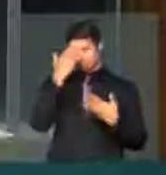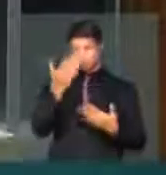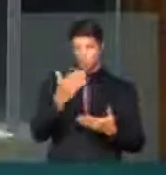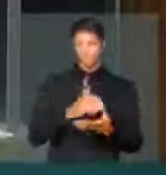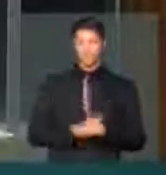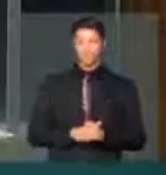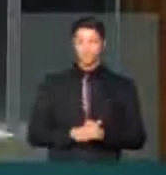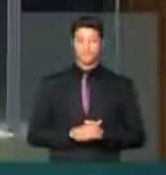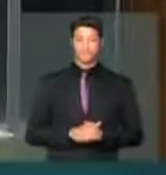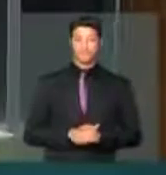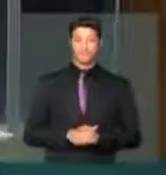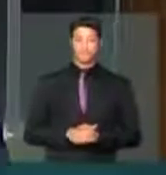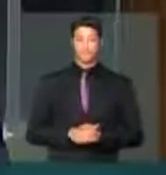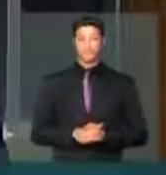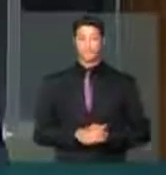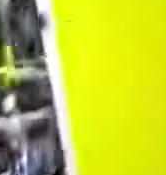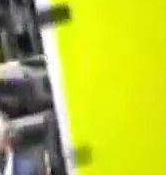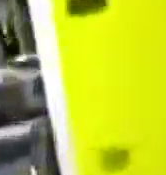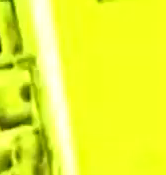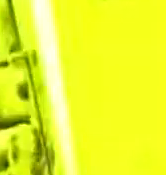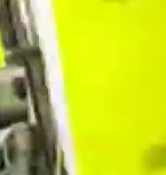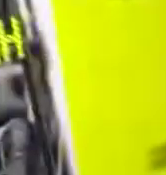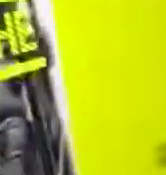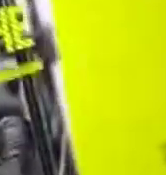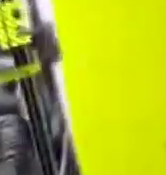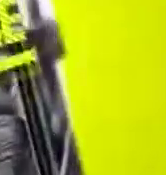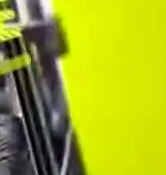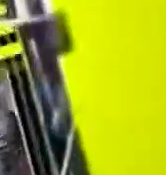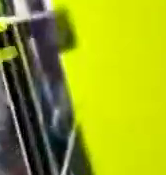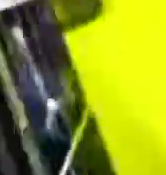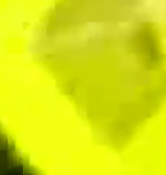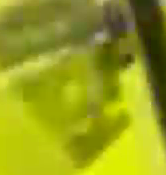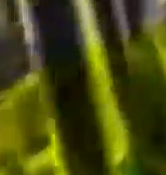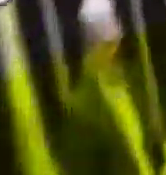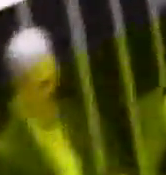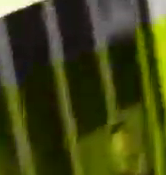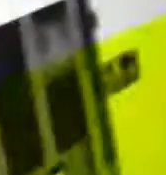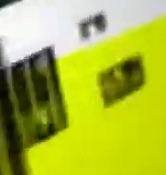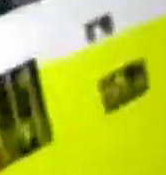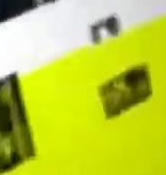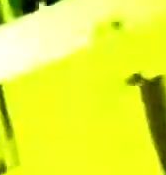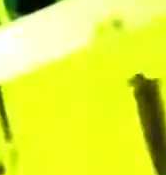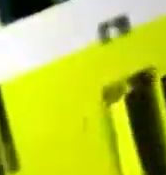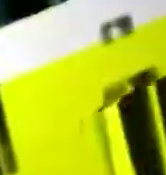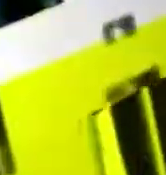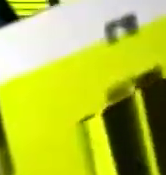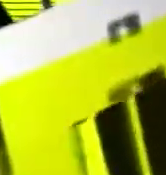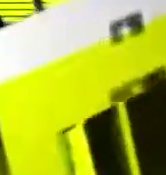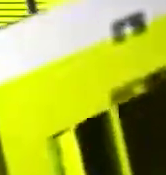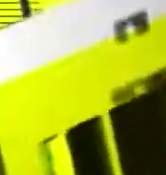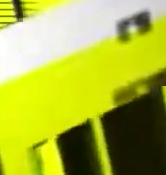obrigado. Temos uma sequência. Que não que sejam menos importantes.